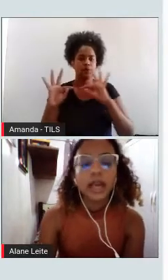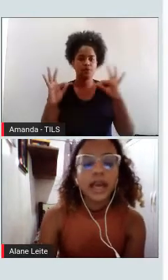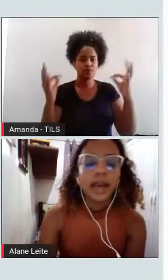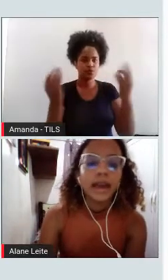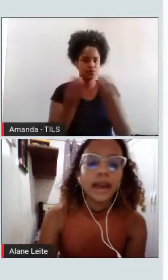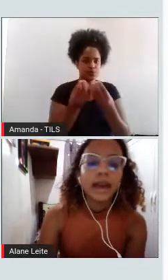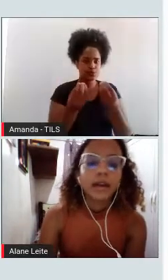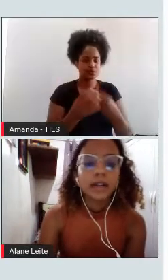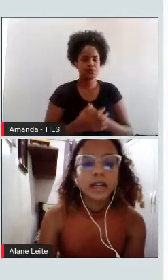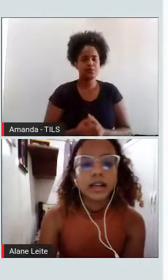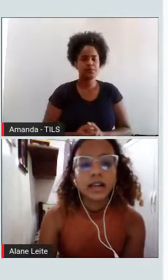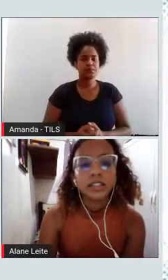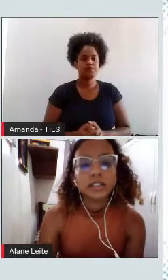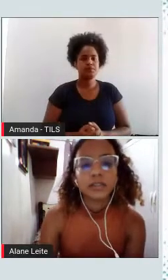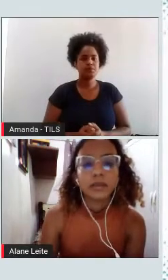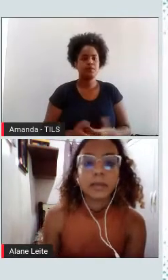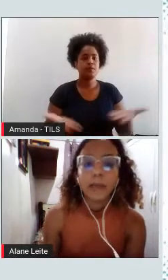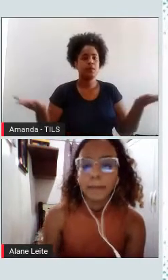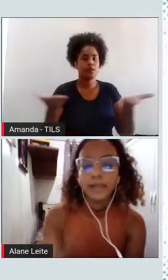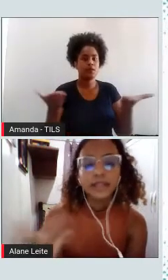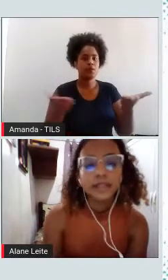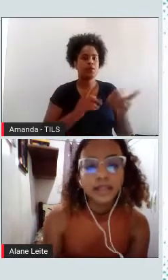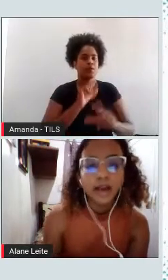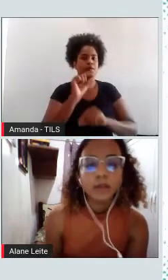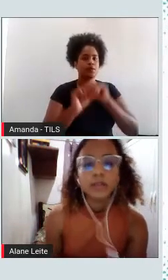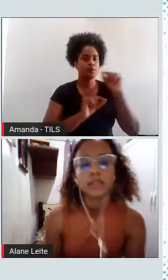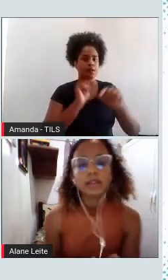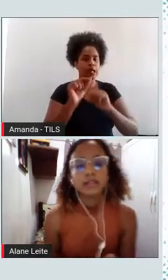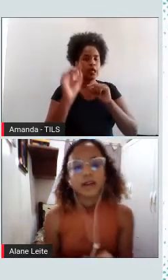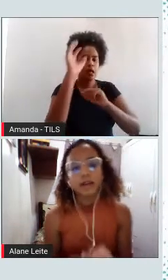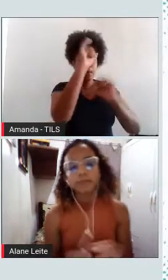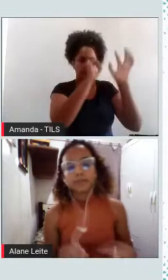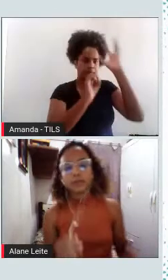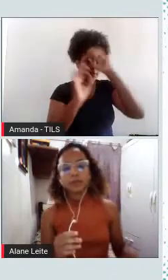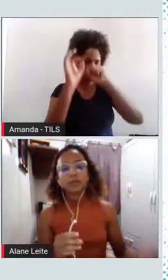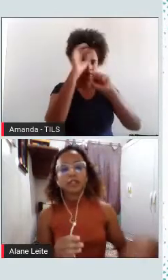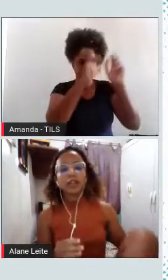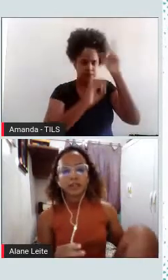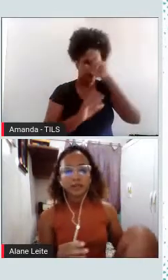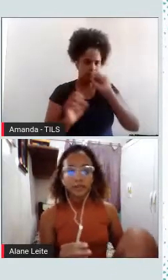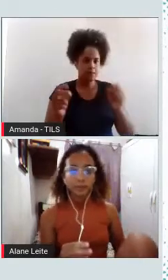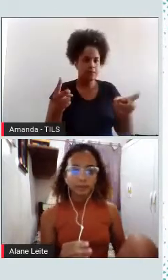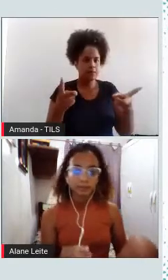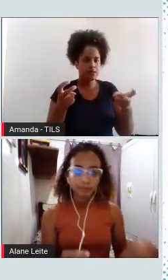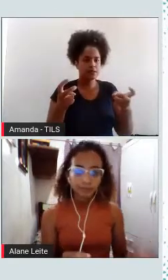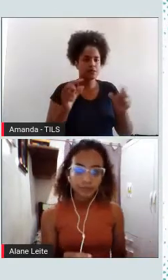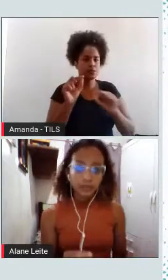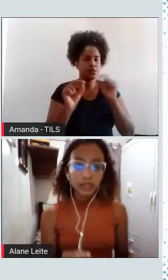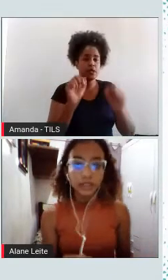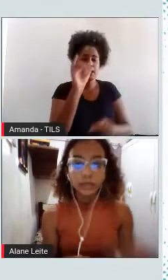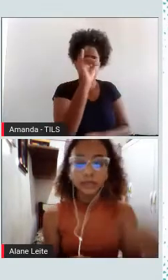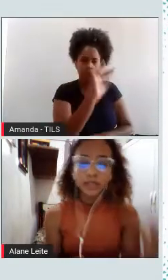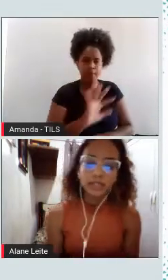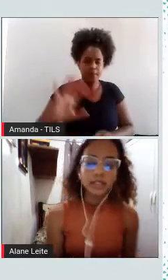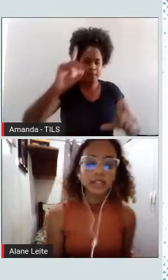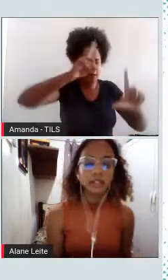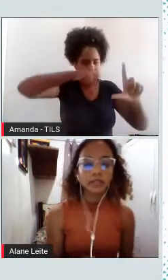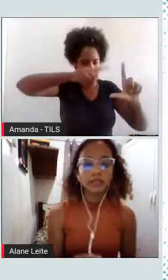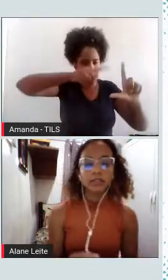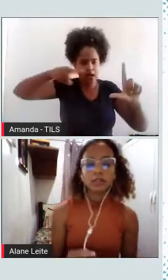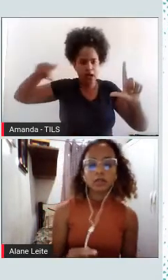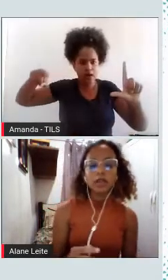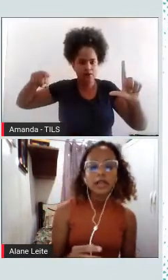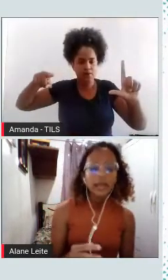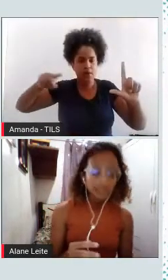também, agora a gente vai aprender a observar os gráficos de mudança de